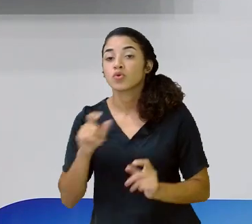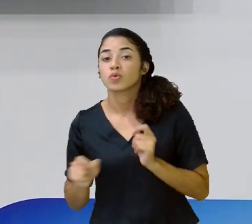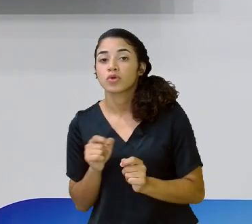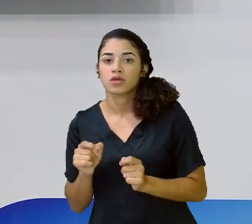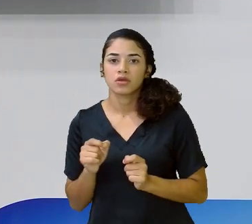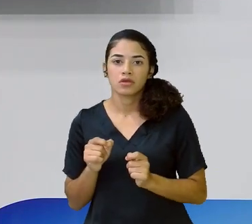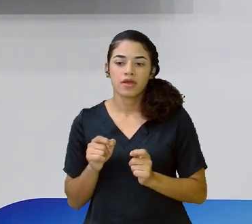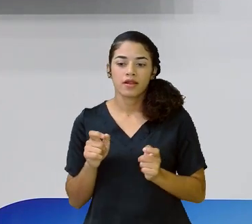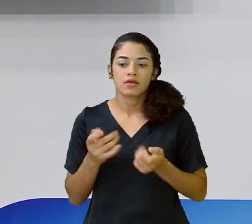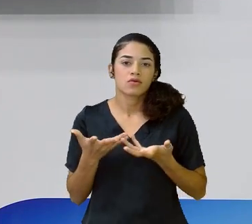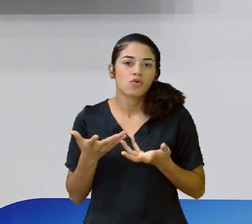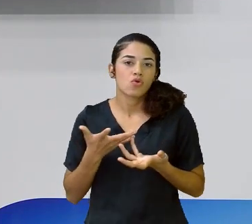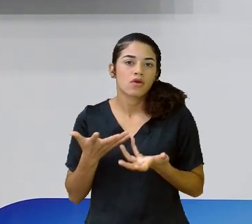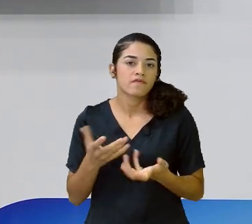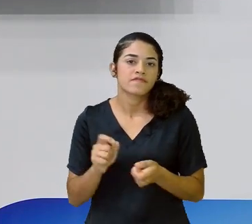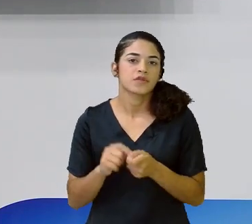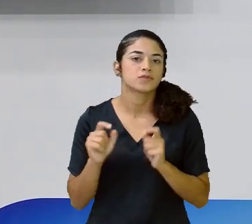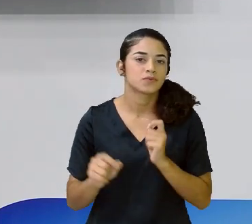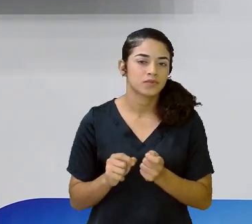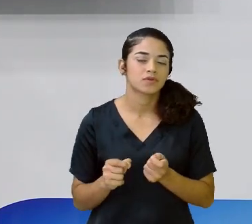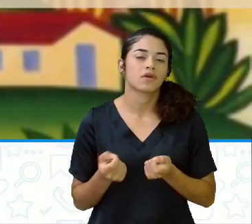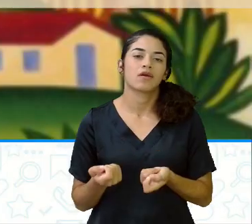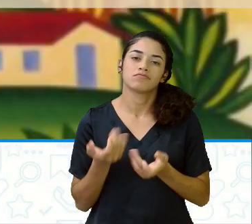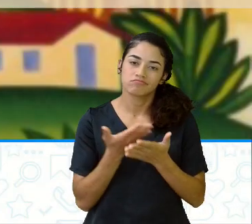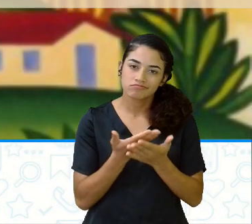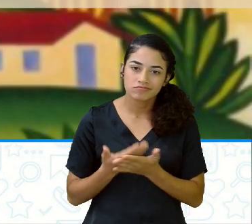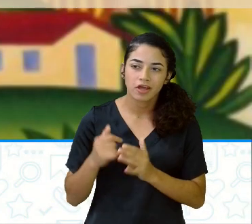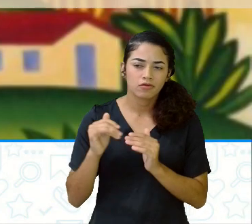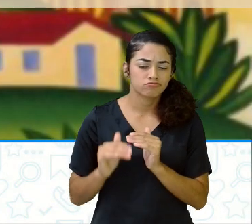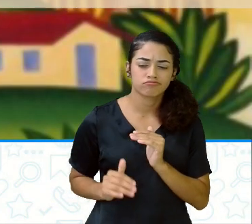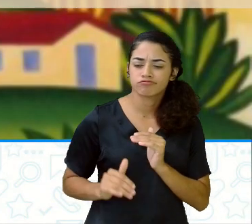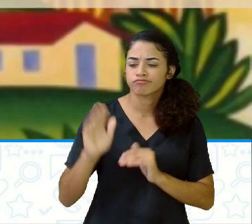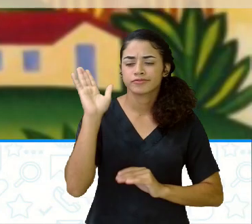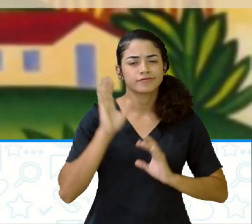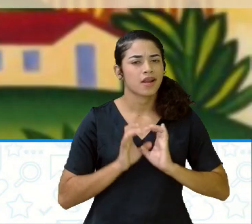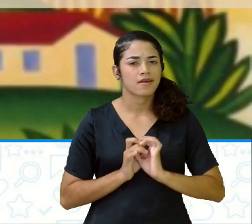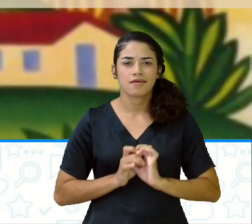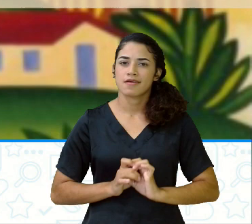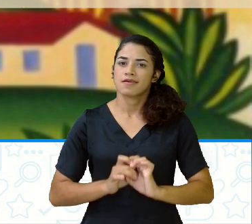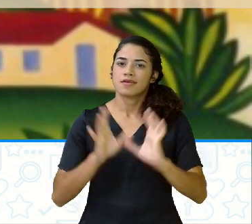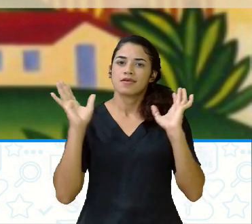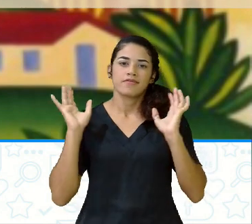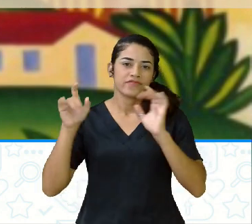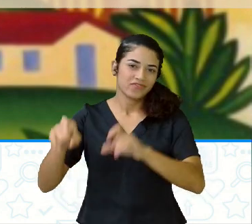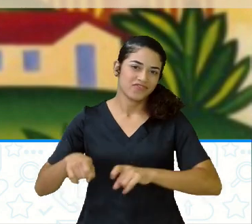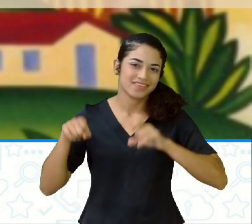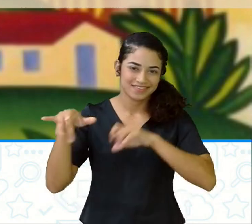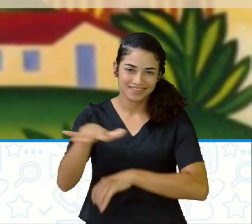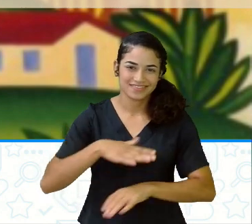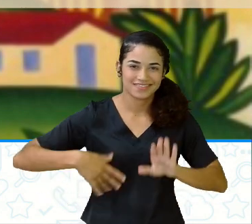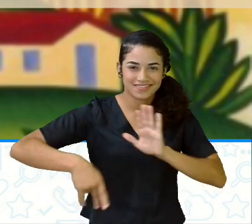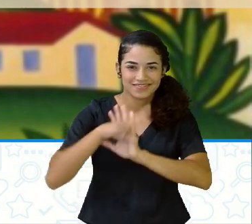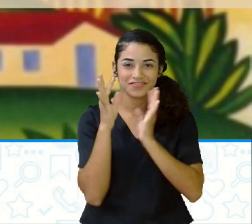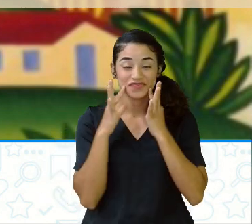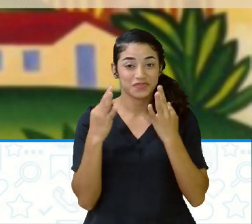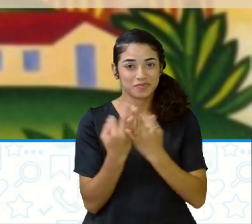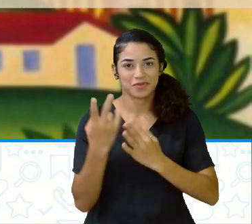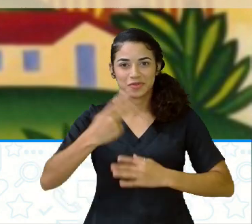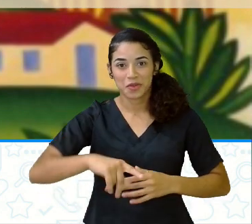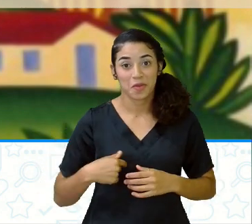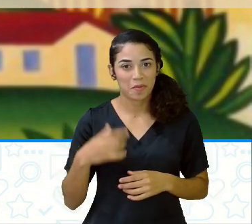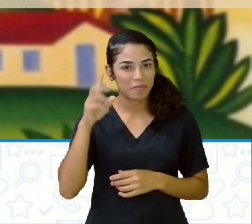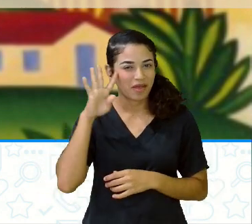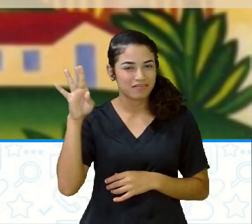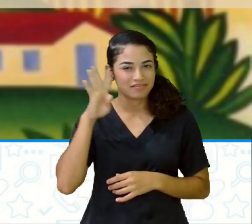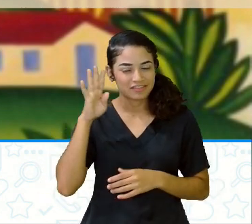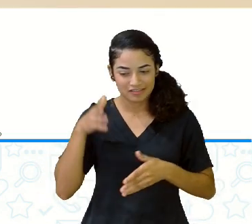fazer aquilo que ela gostava. Então, ela cresceu livremente lá nessa fazenda da família dela. Imagina, crescer numa